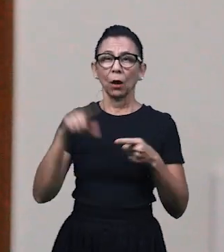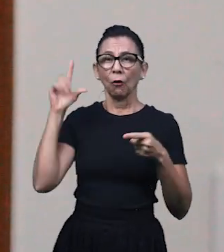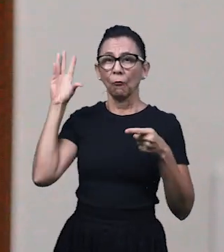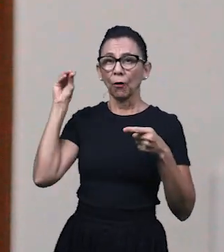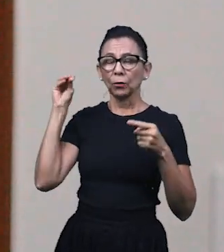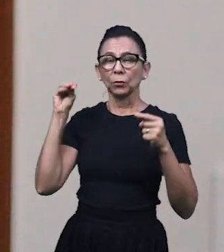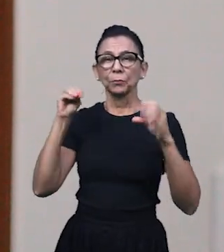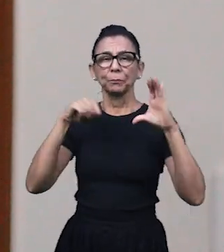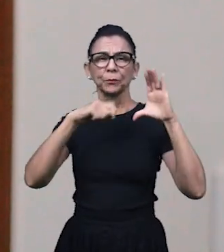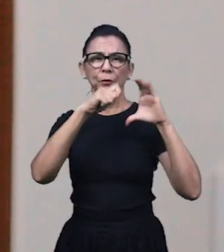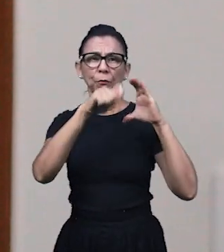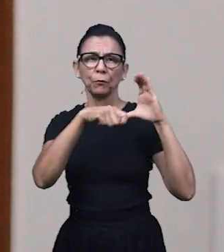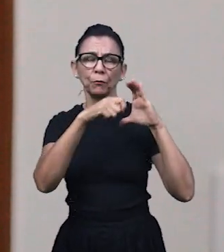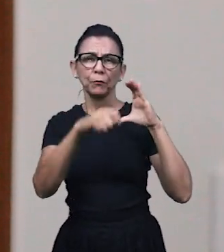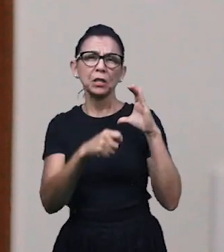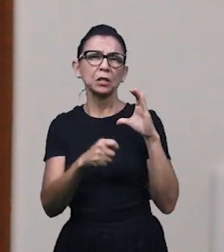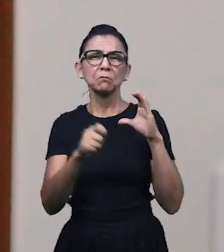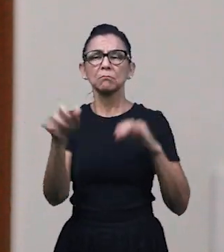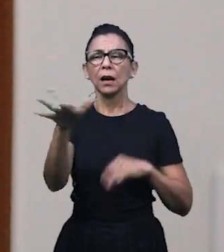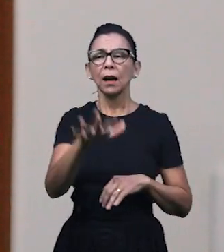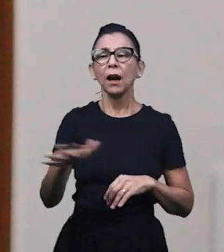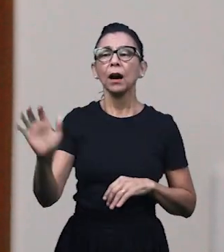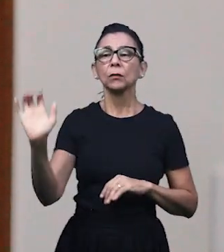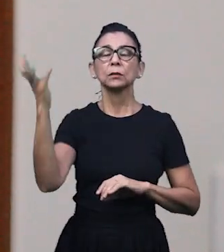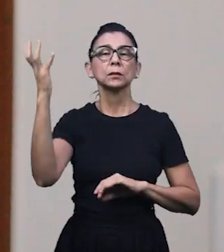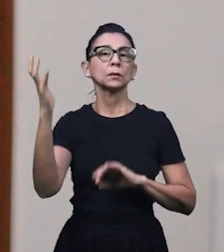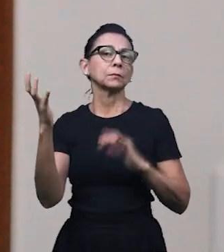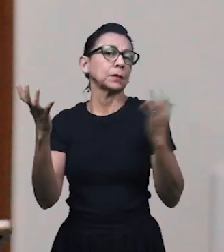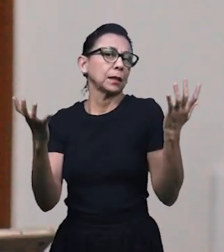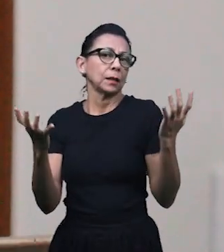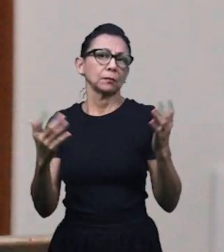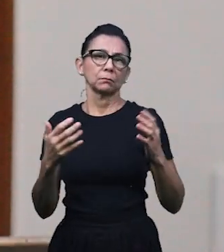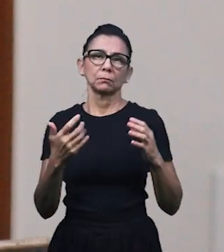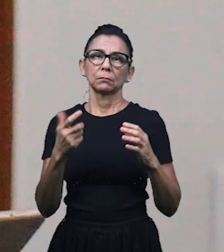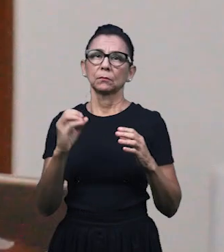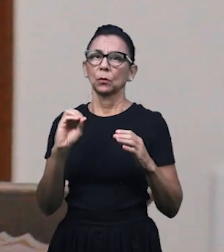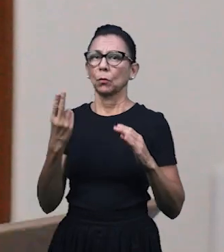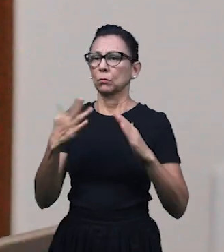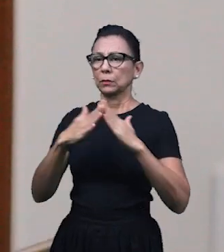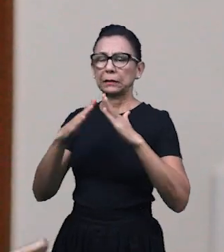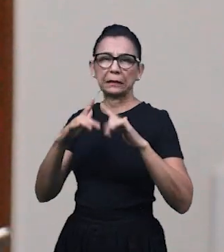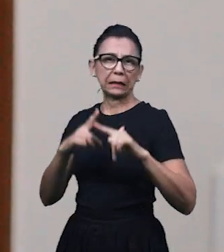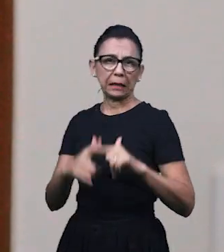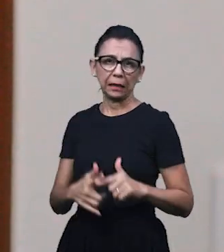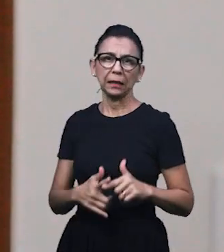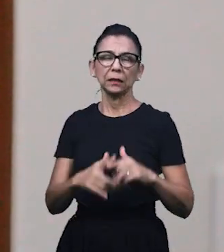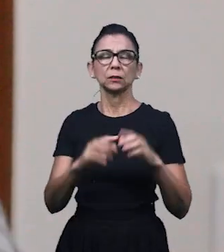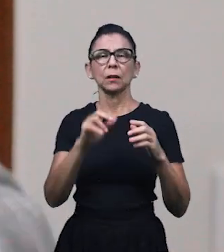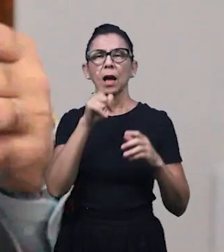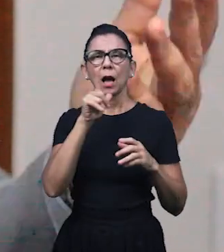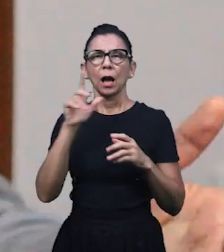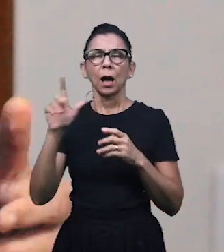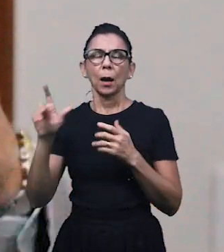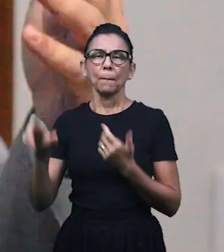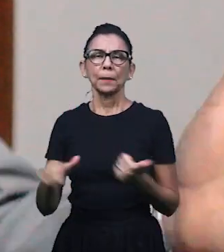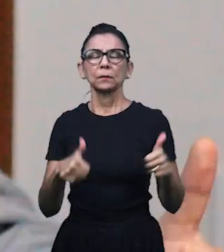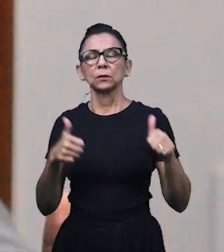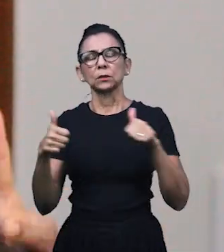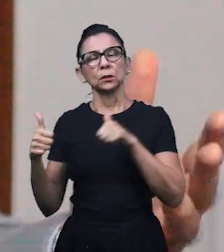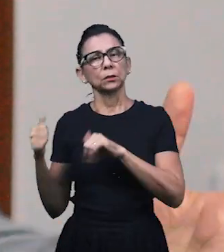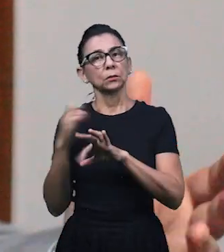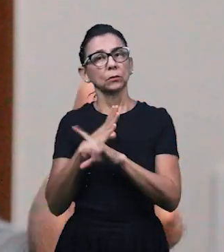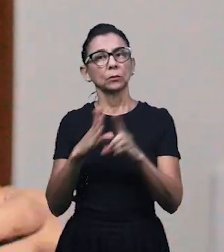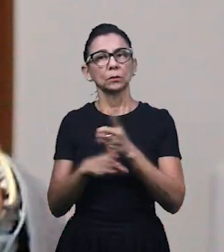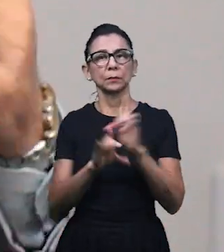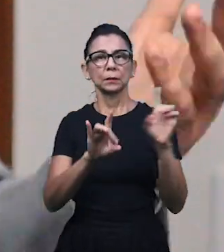e vídeos do acontecimento na sua área, na sua igreja, na sua região, batismos, cultos especiais, vigílias,